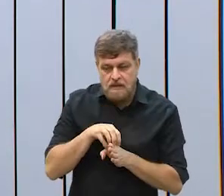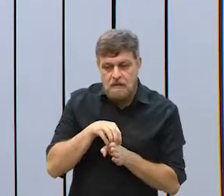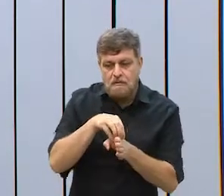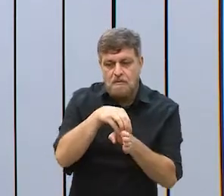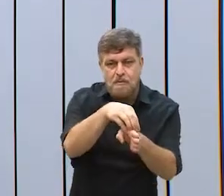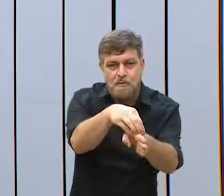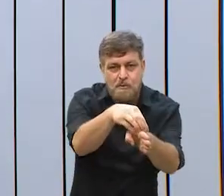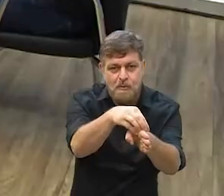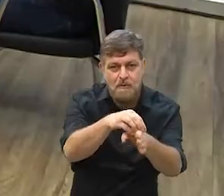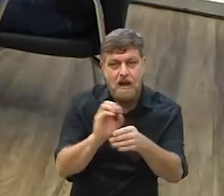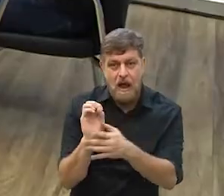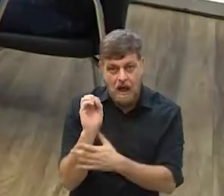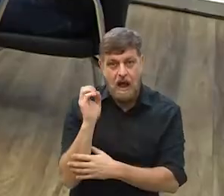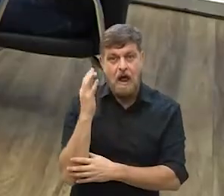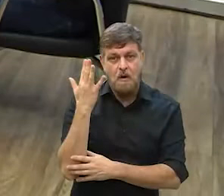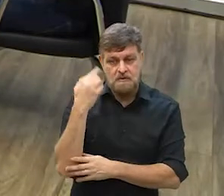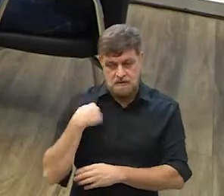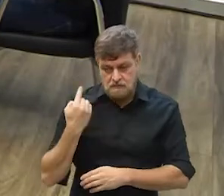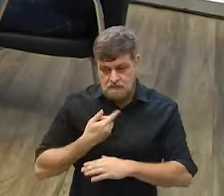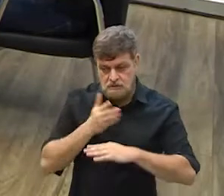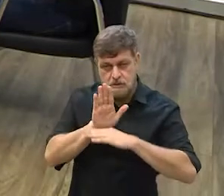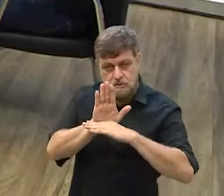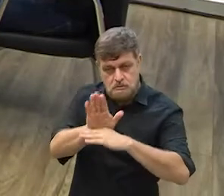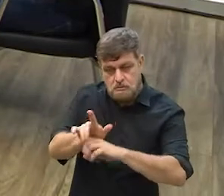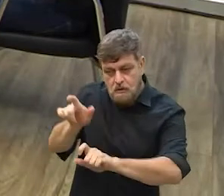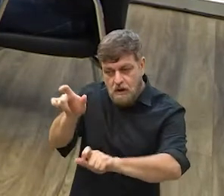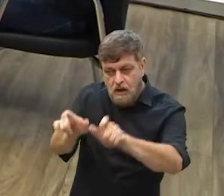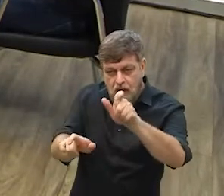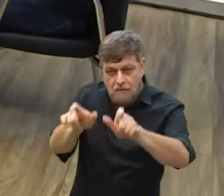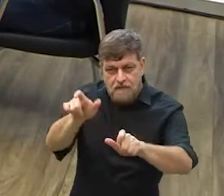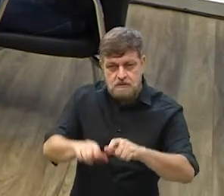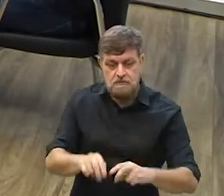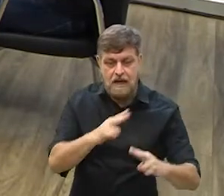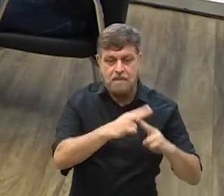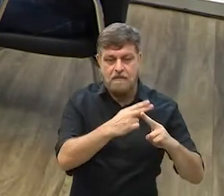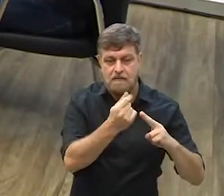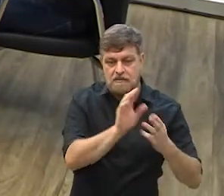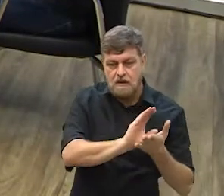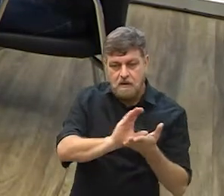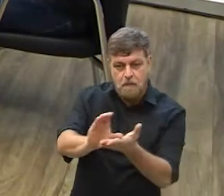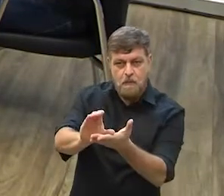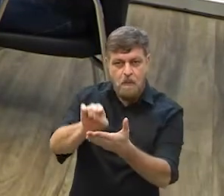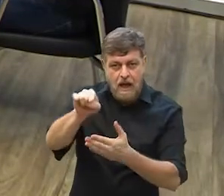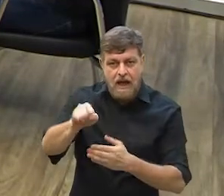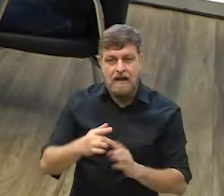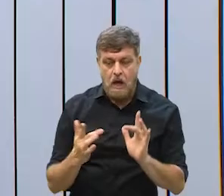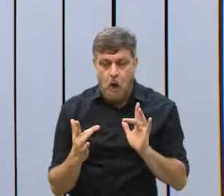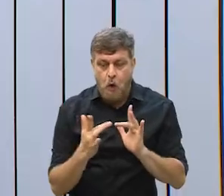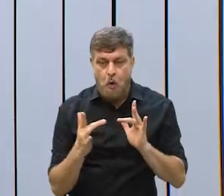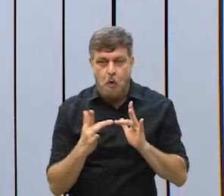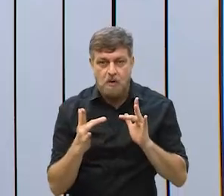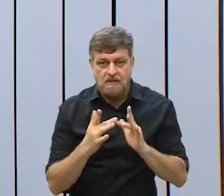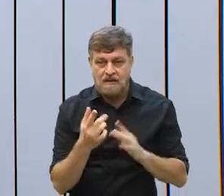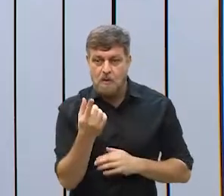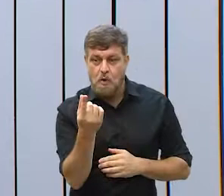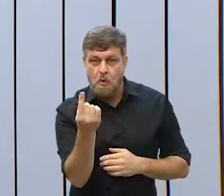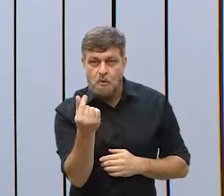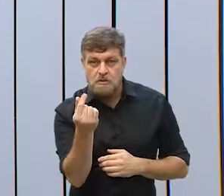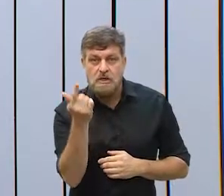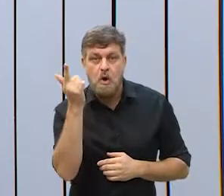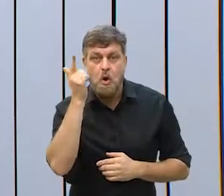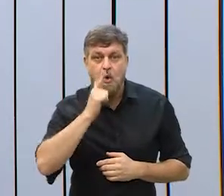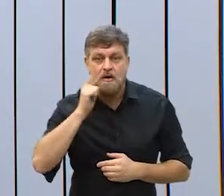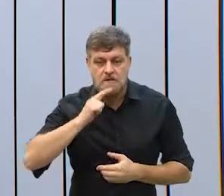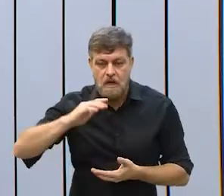Isso aconteceu muito. A gente ajudou pessoas a receber o auxílio emergencial, depois ela entrou em contato com o dinheiro do auxílio, ela